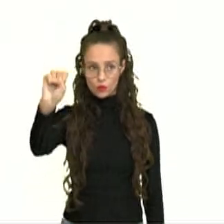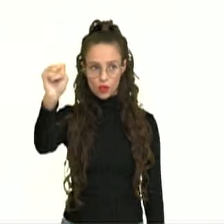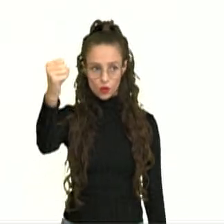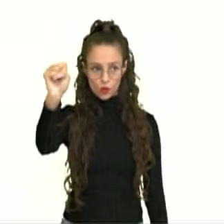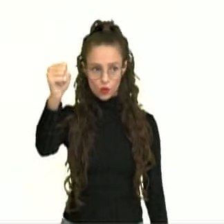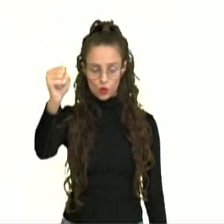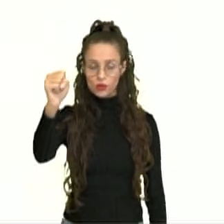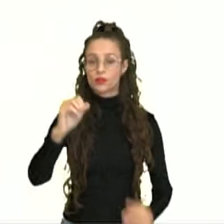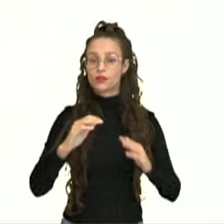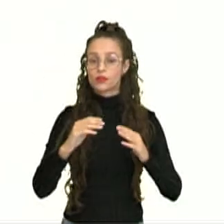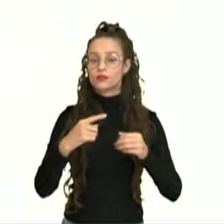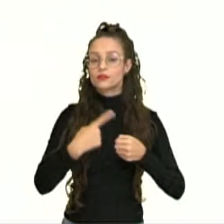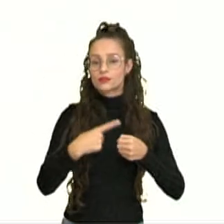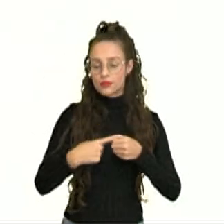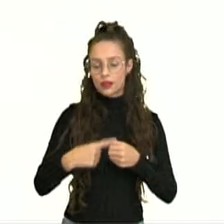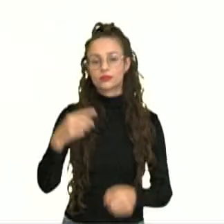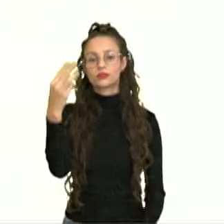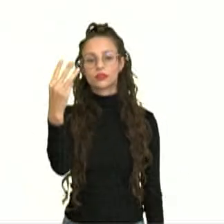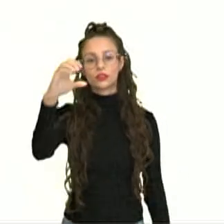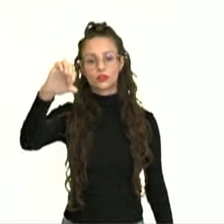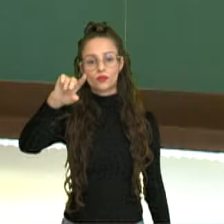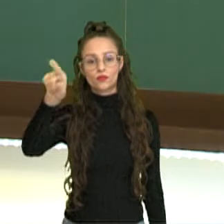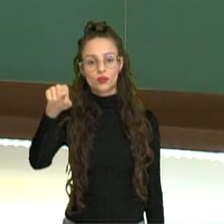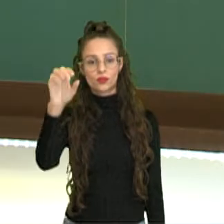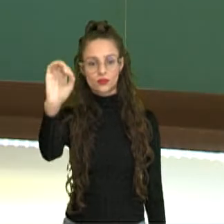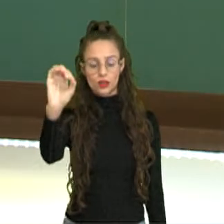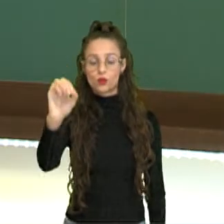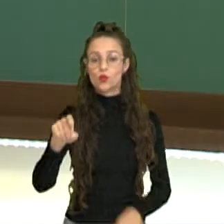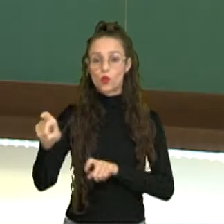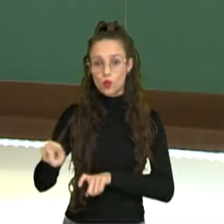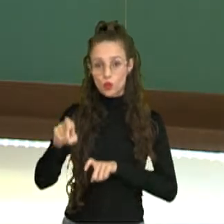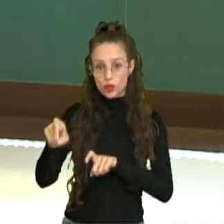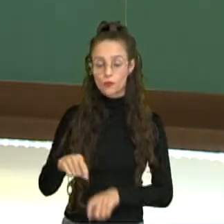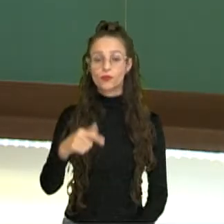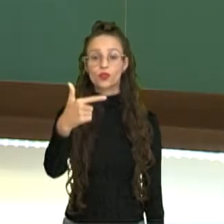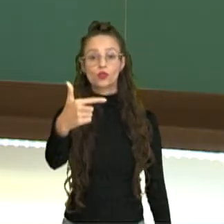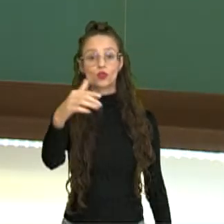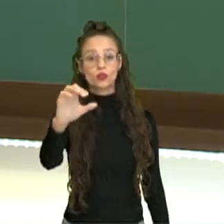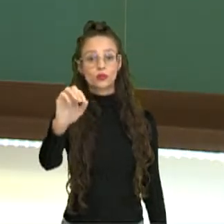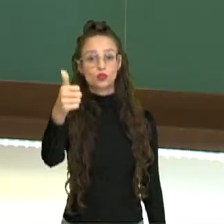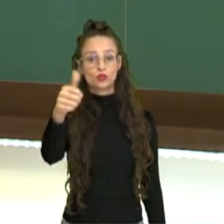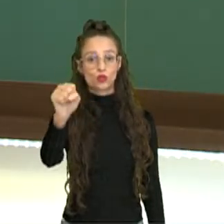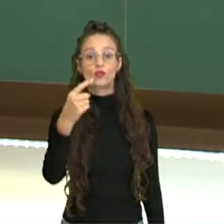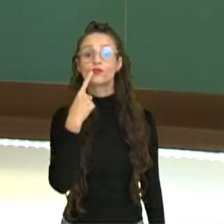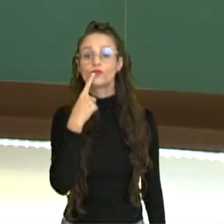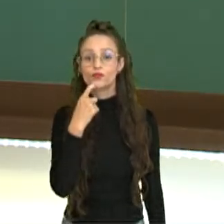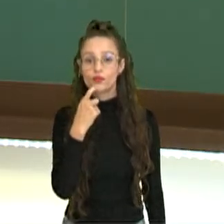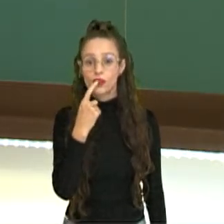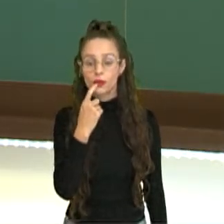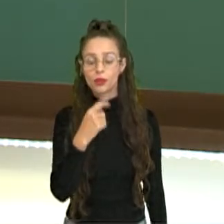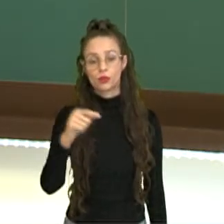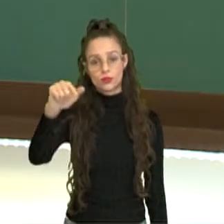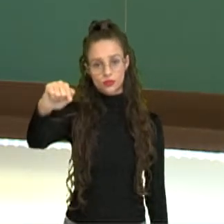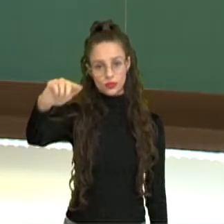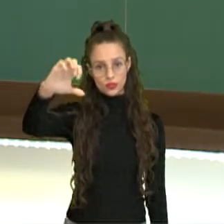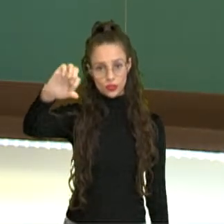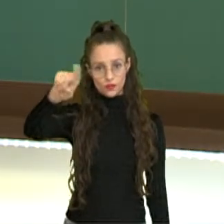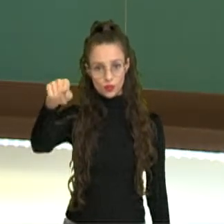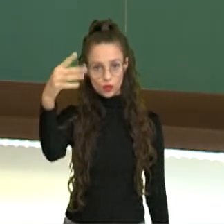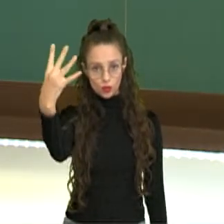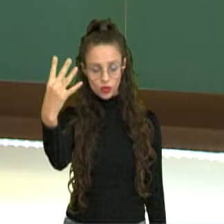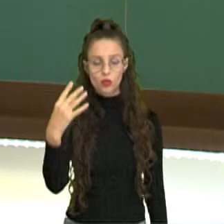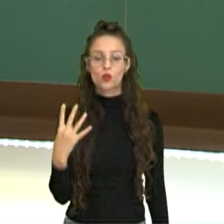74,8% na urbana, 39,0% na rural. 2018, ó, tô vendo que está em vermelho, então